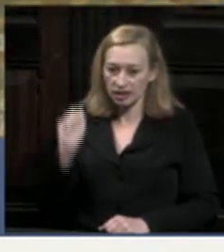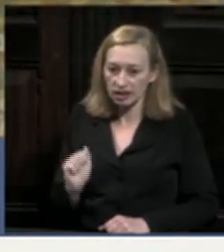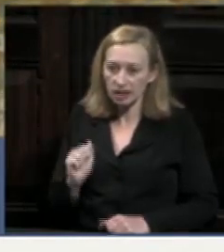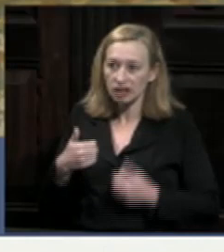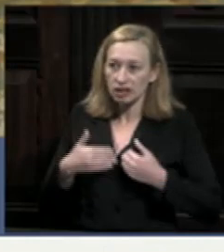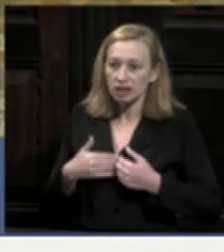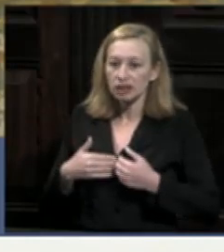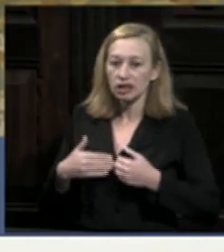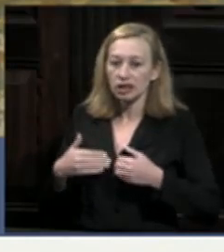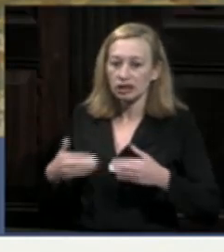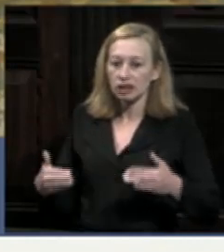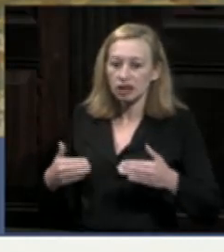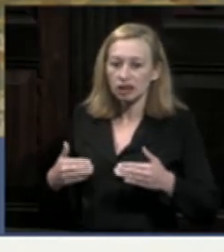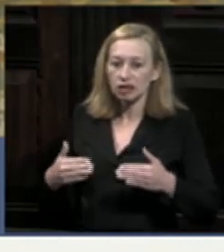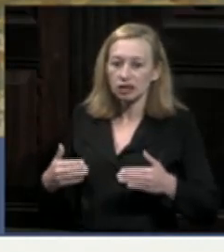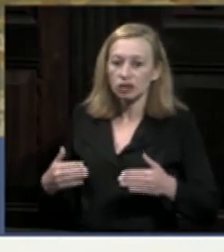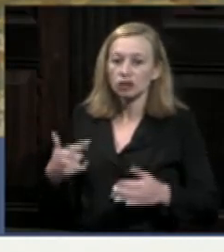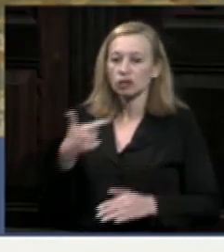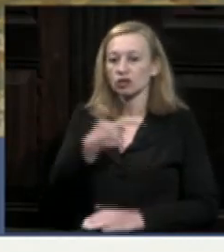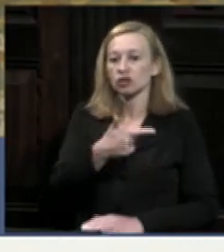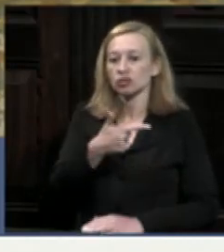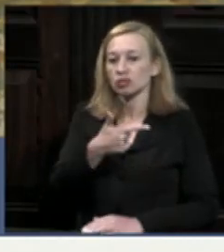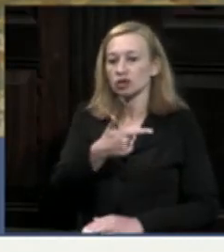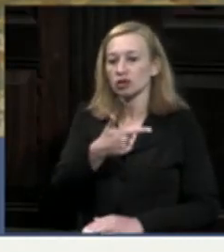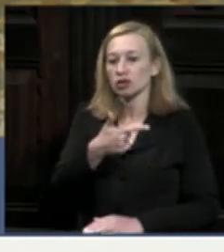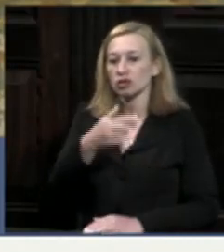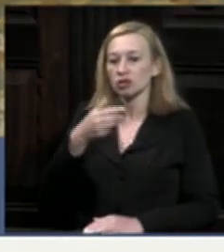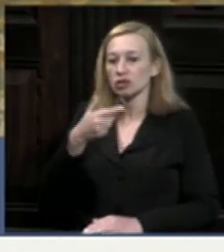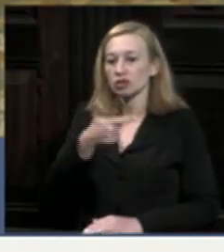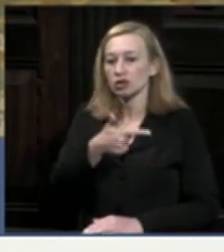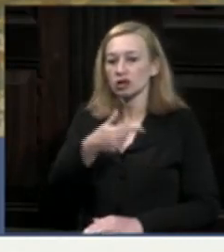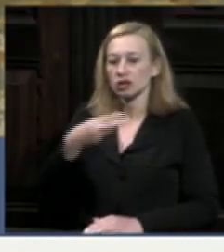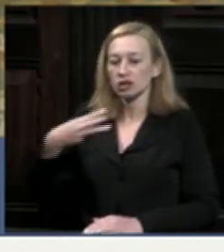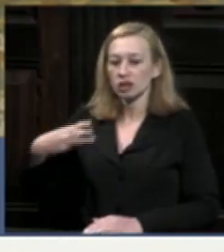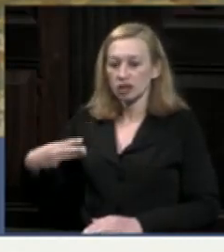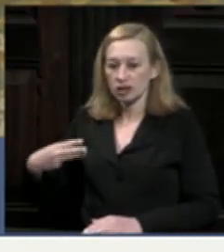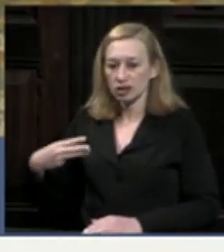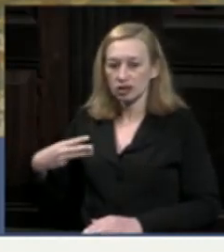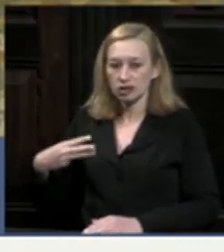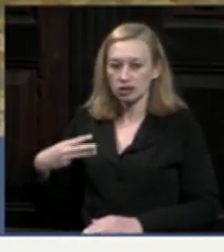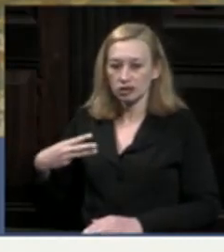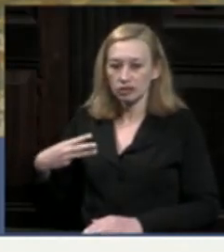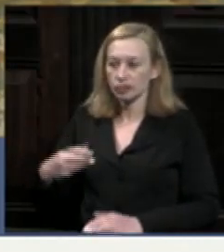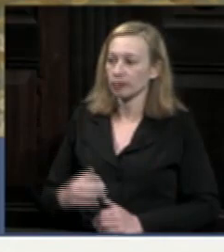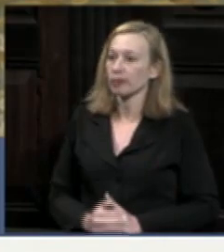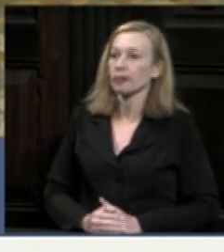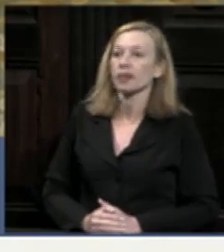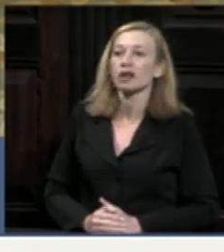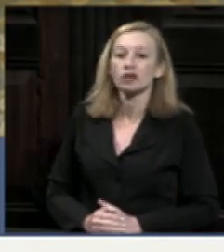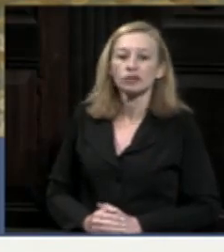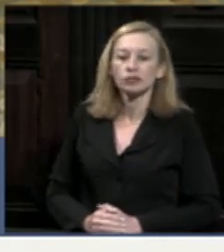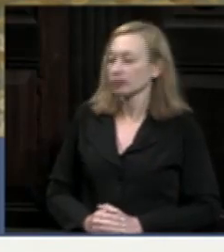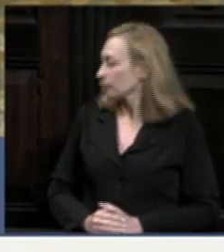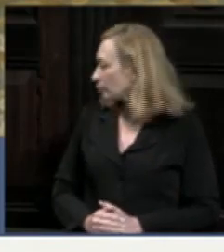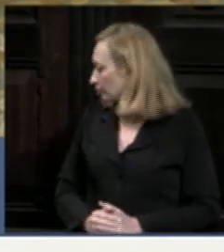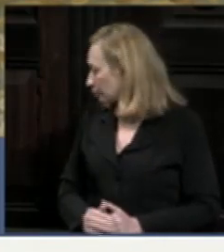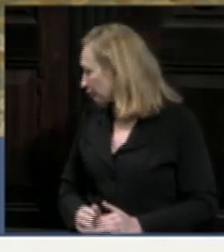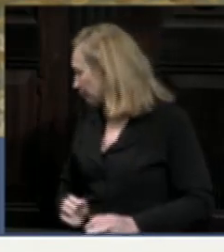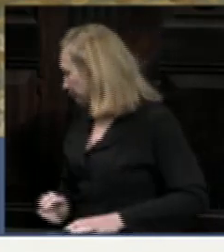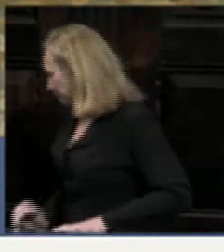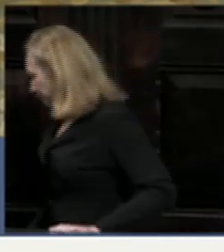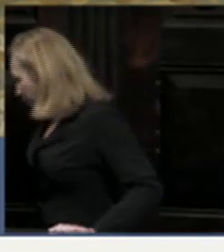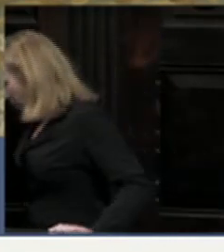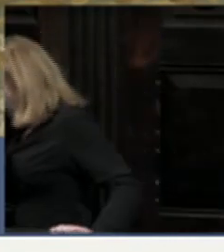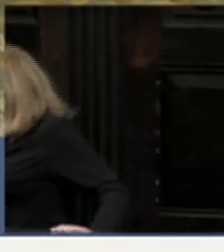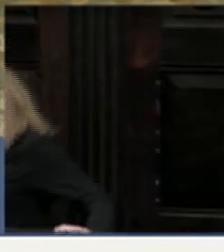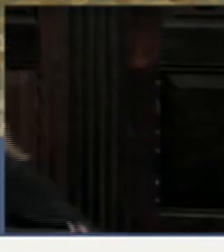um fundo financeiro e outro fundo previdenciário o fundo previdenciário